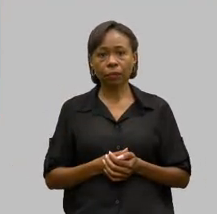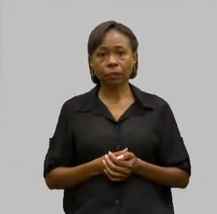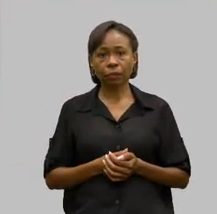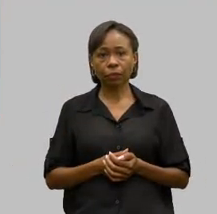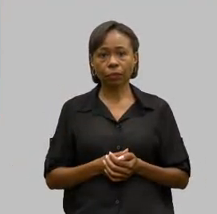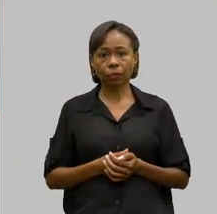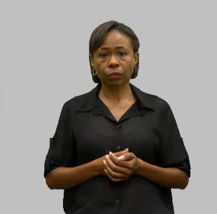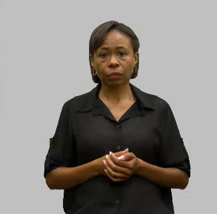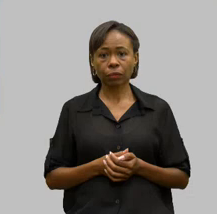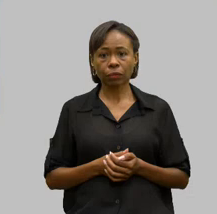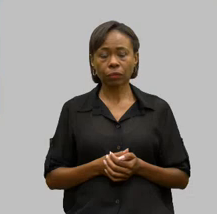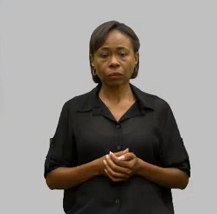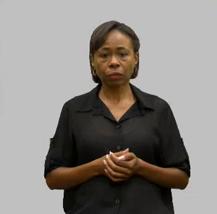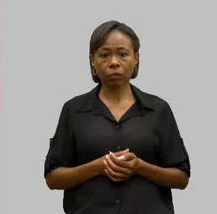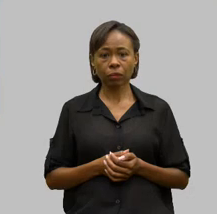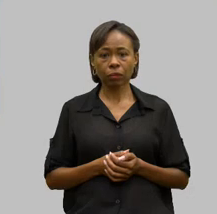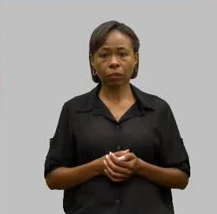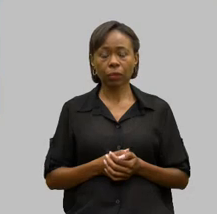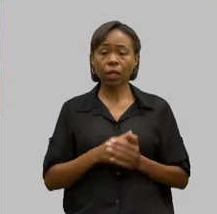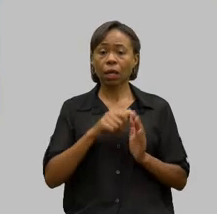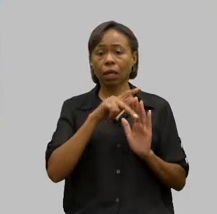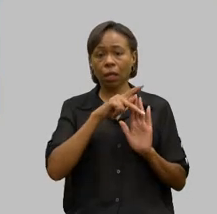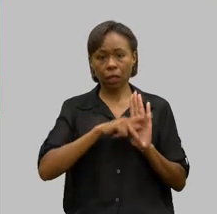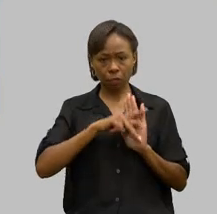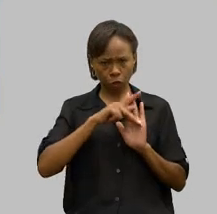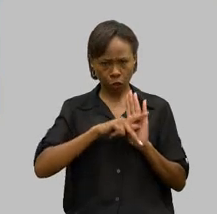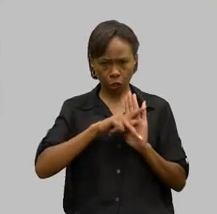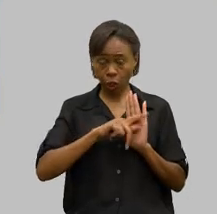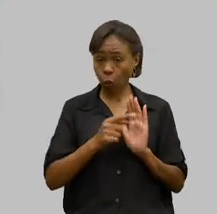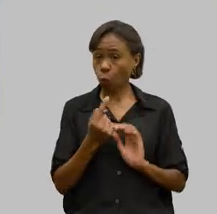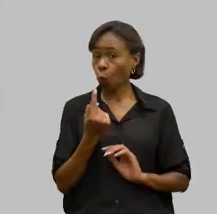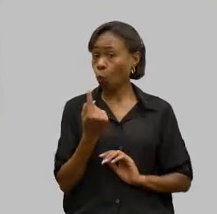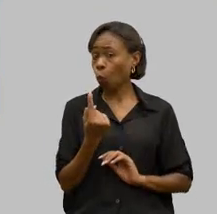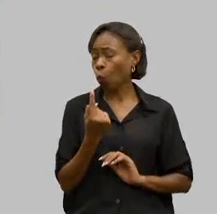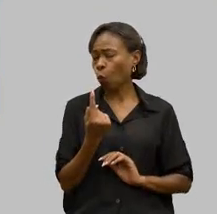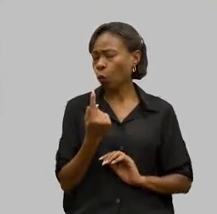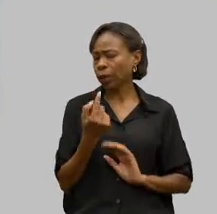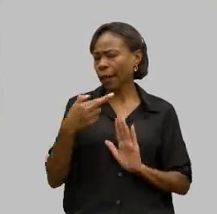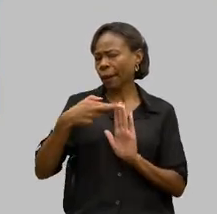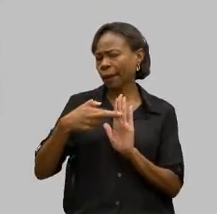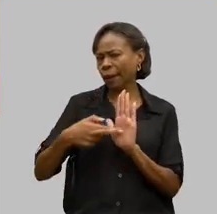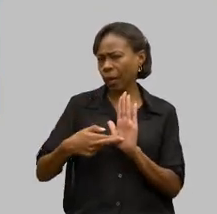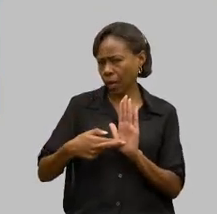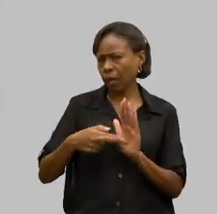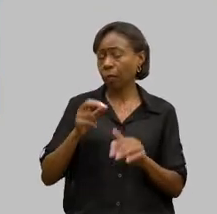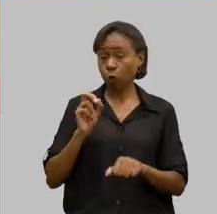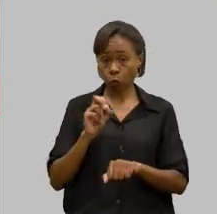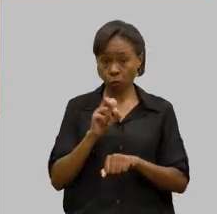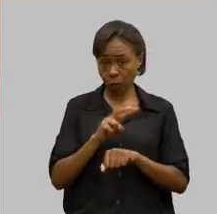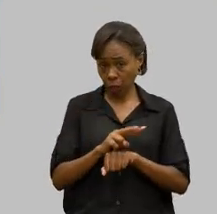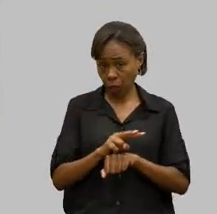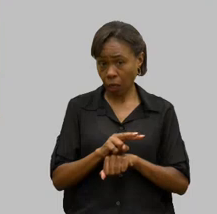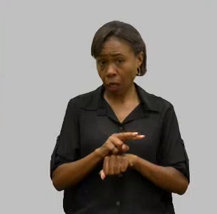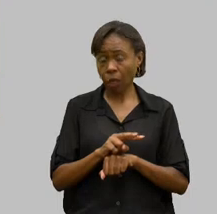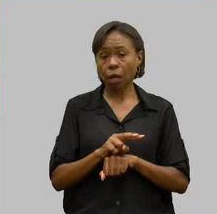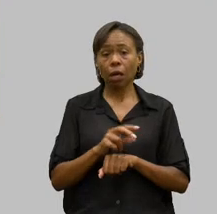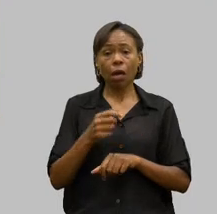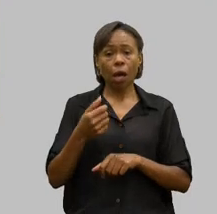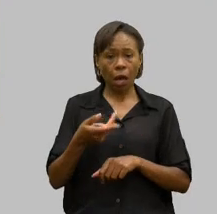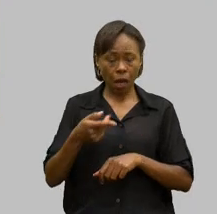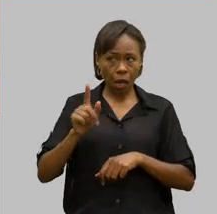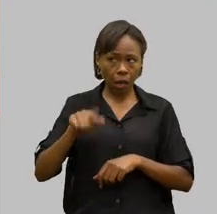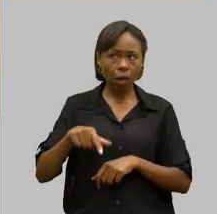O único critério deste projeto na contratação é contratar serviço de vigilância